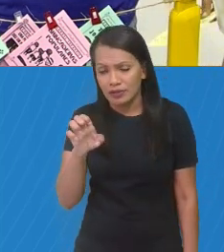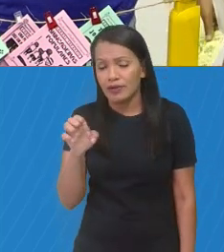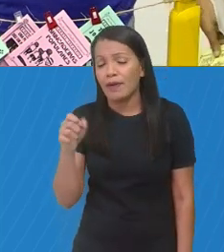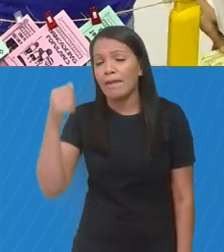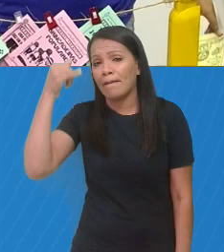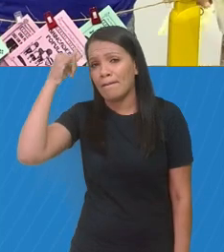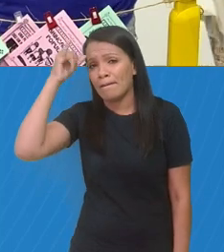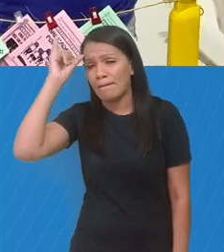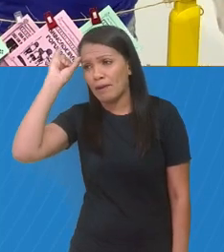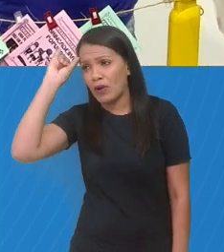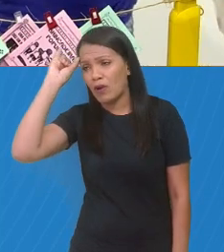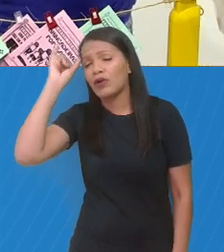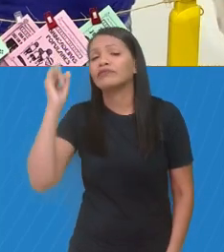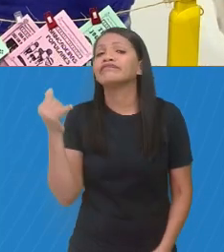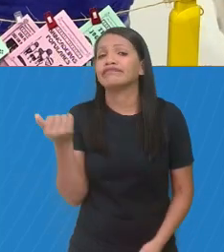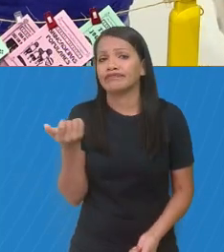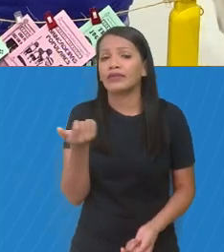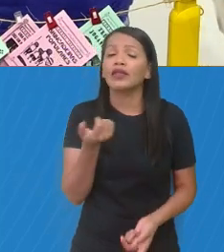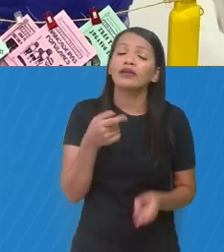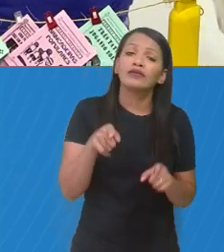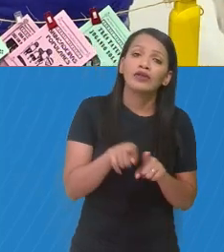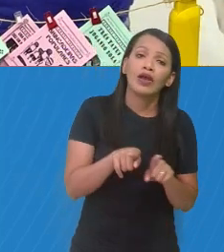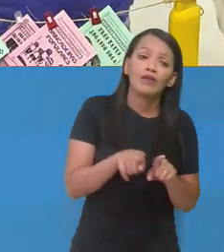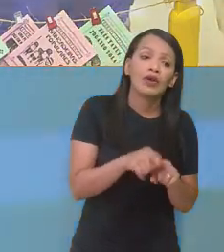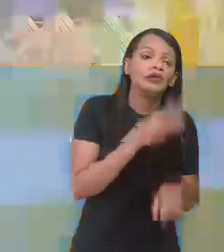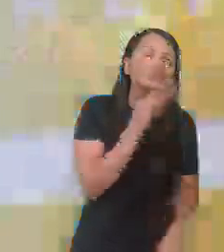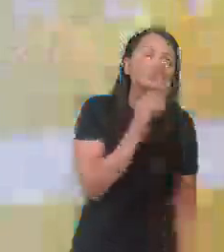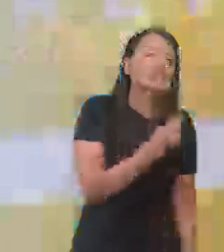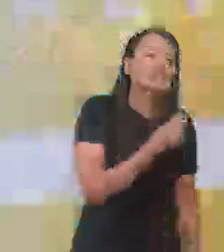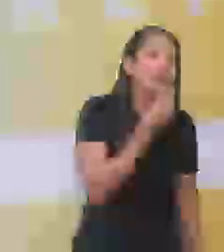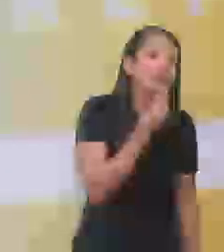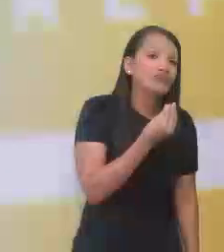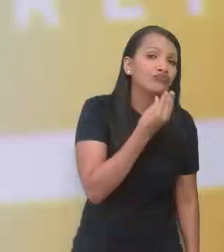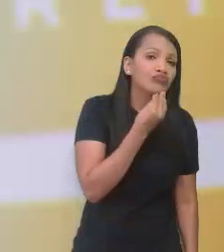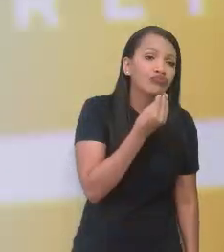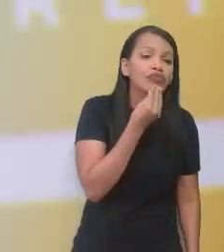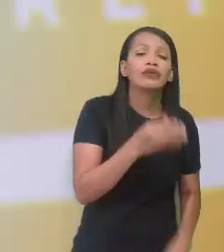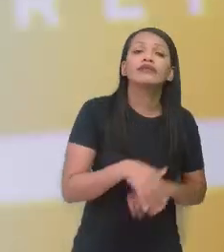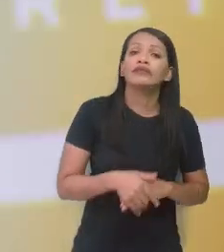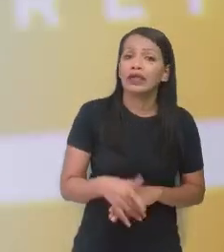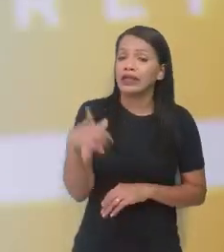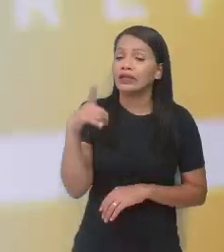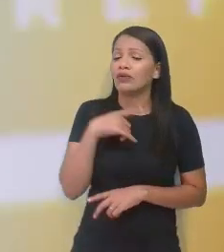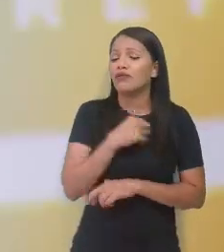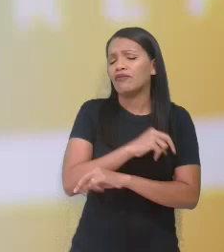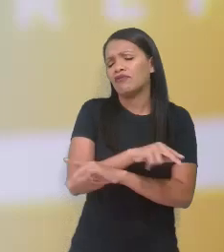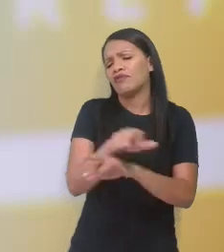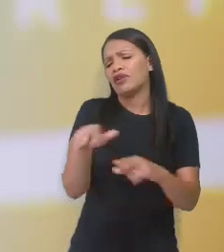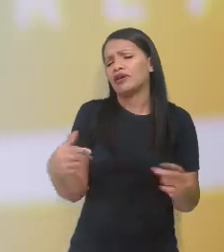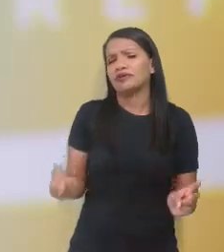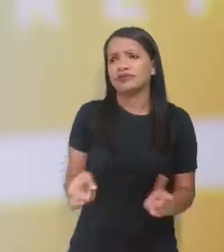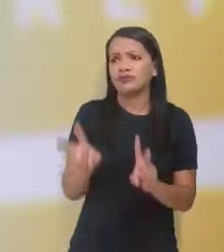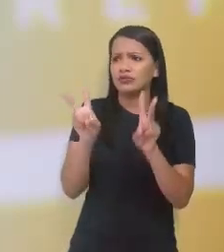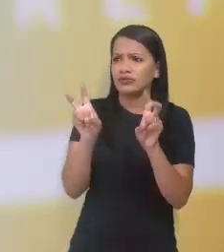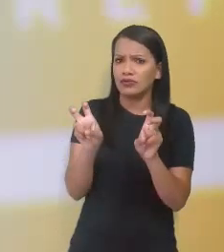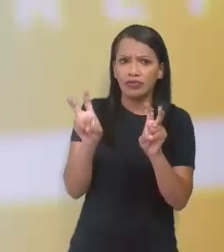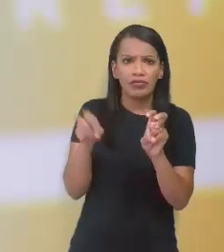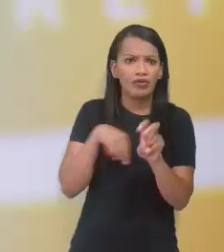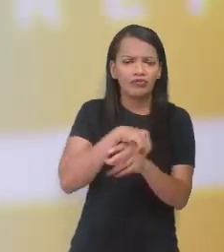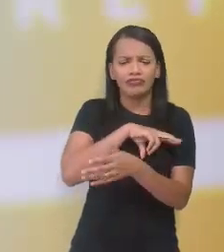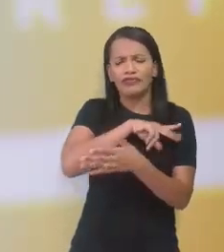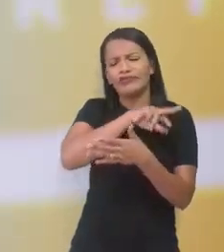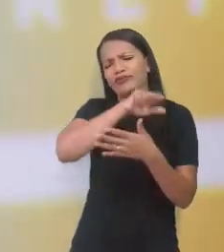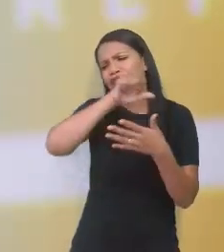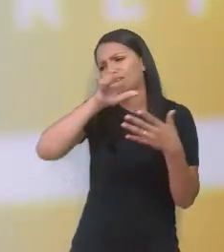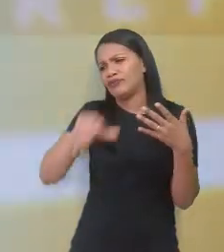Eu tenho a história da aranha aurinha, tá? Então, são vários temas, eu posso utilizar diversos